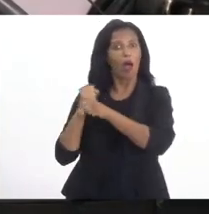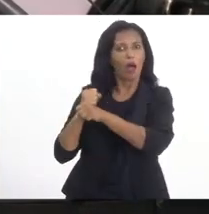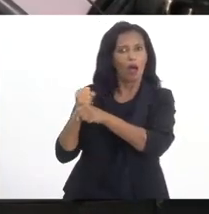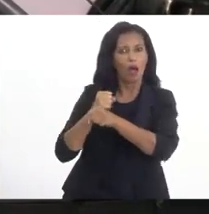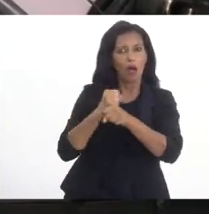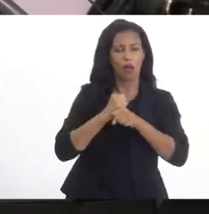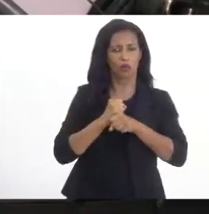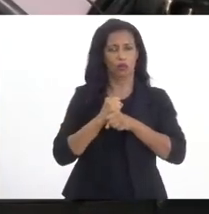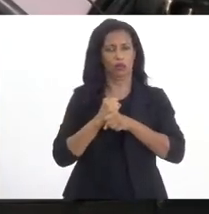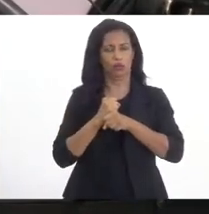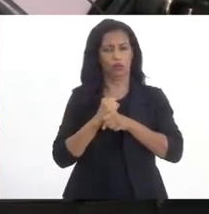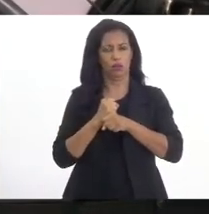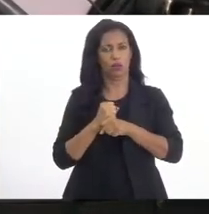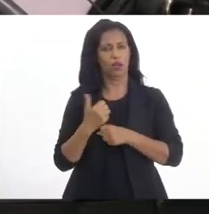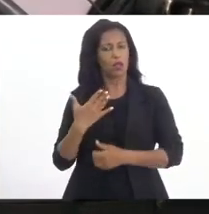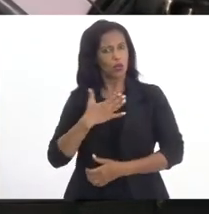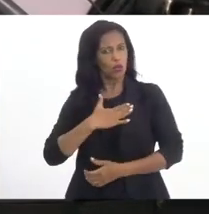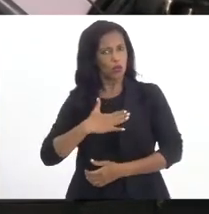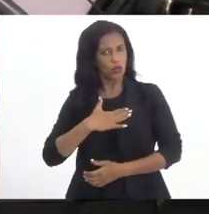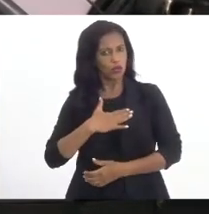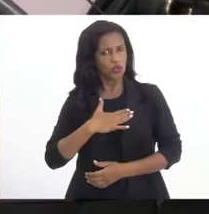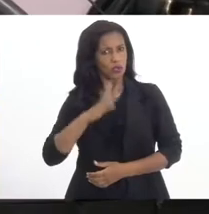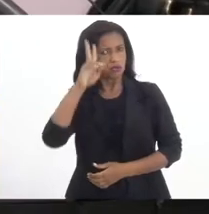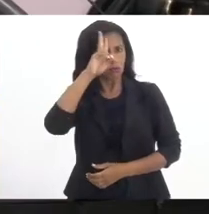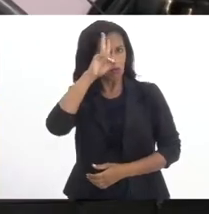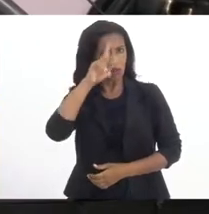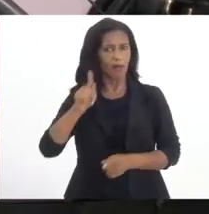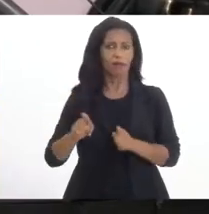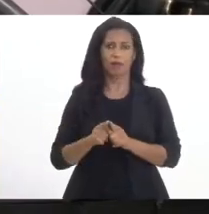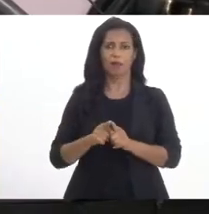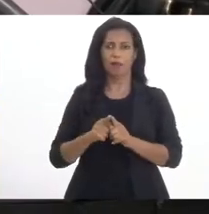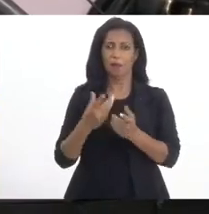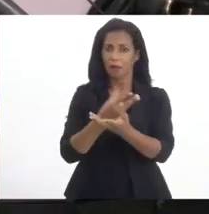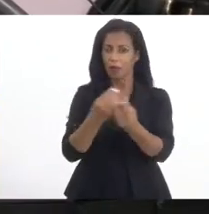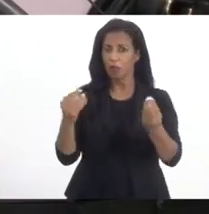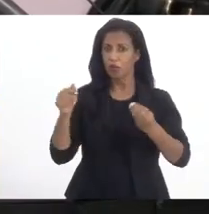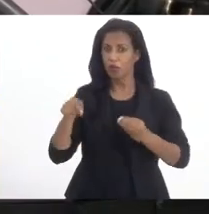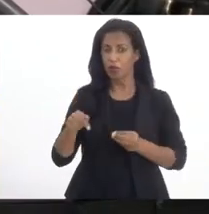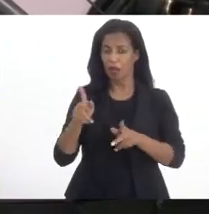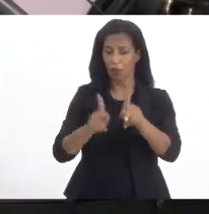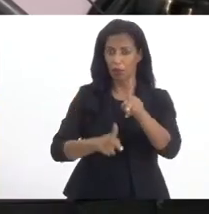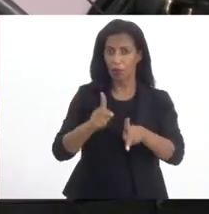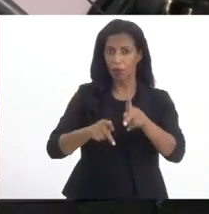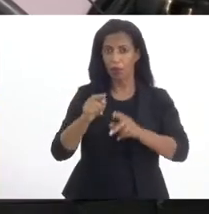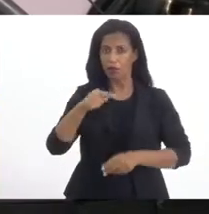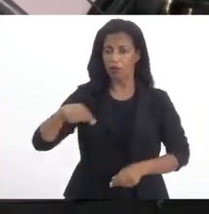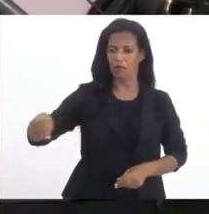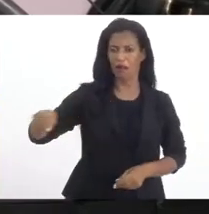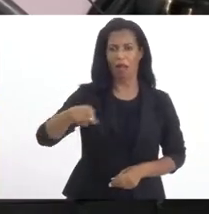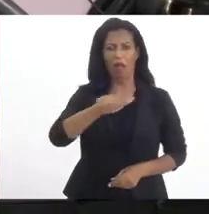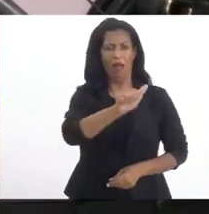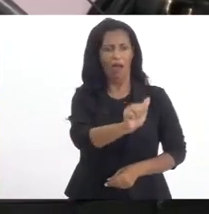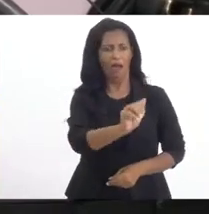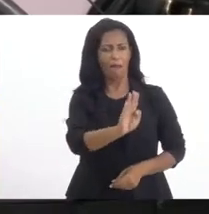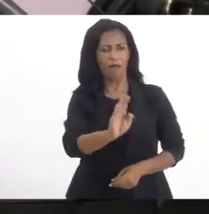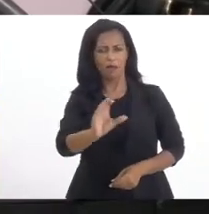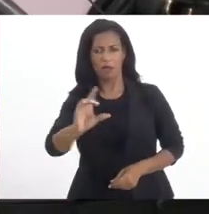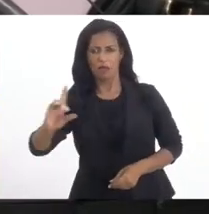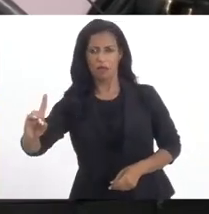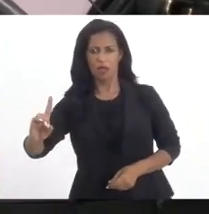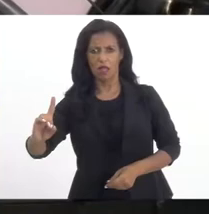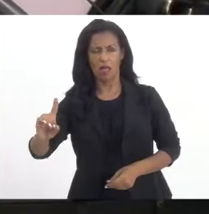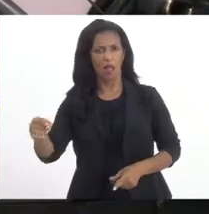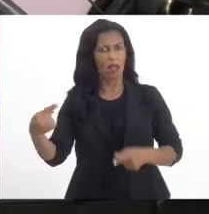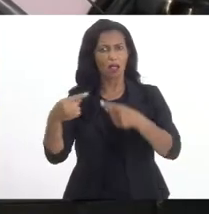E gostaria de ressaltar para muitos que estão aqui que a população na Zona Oeste, da classe A, B, C e D,